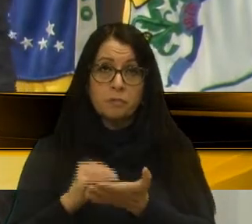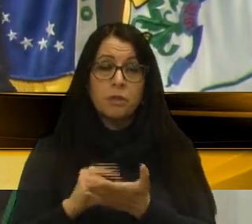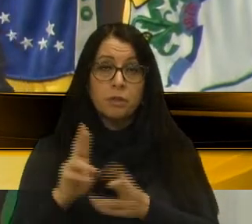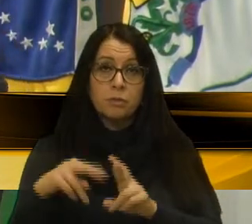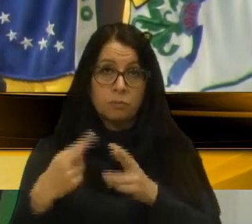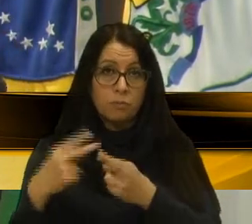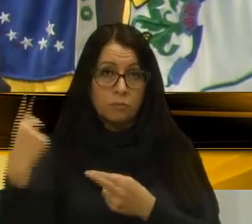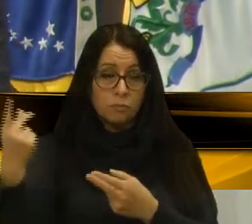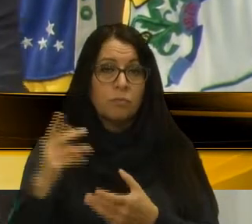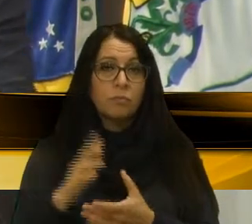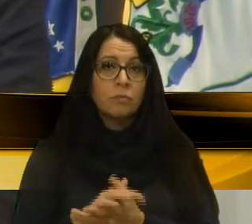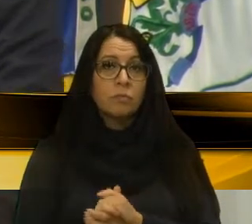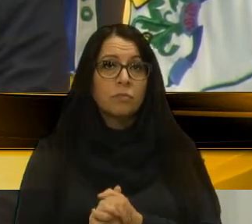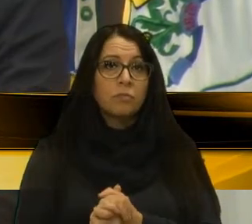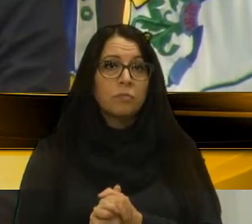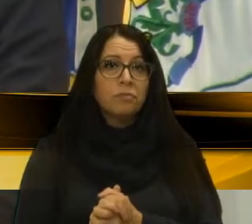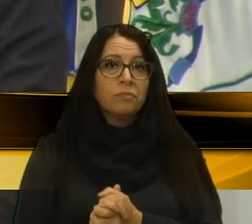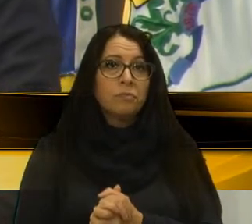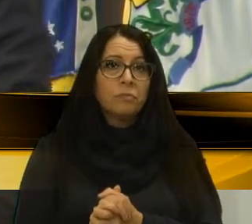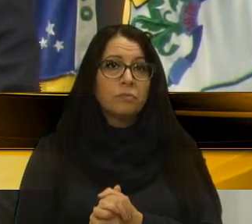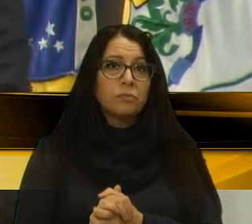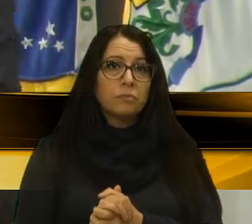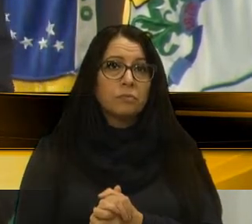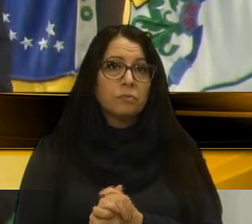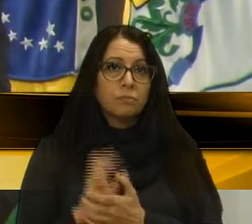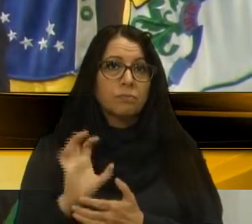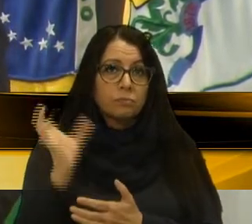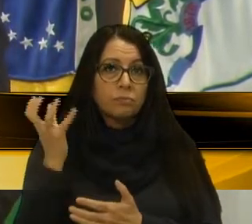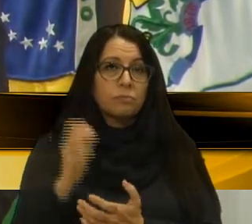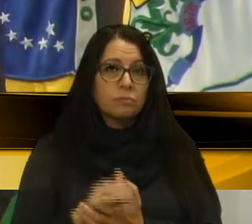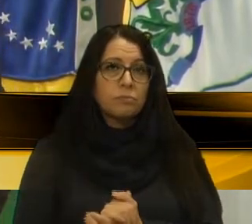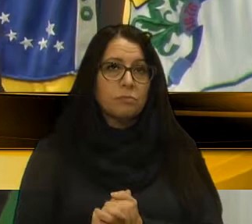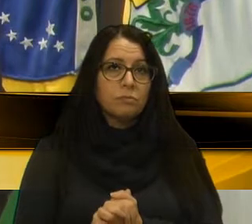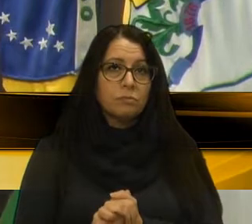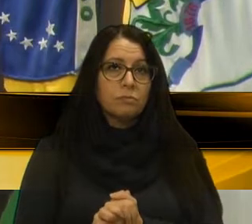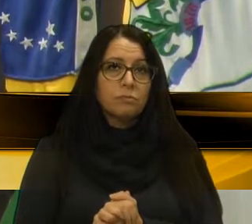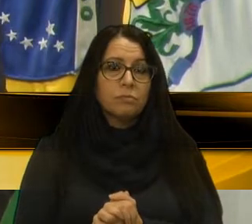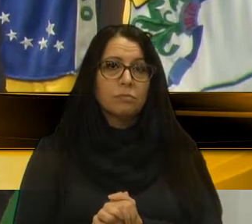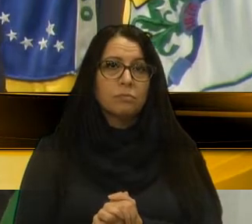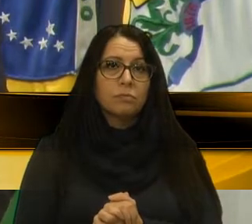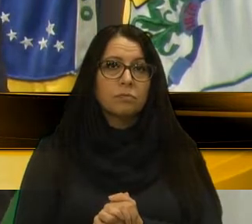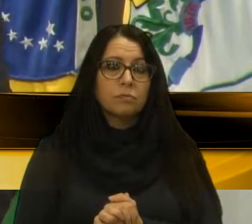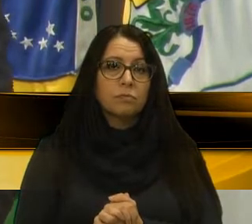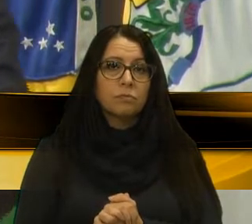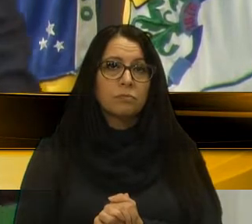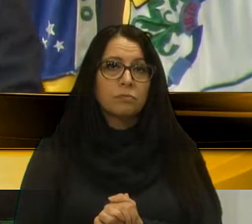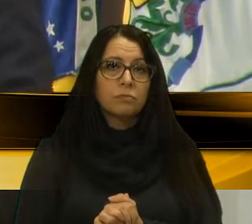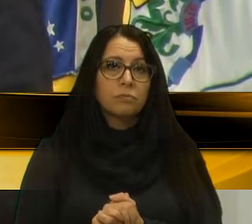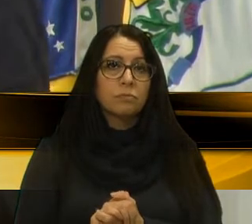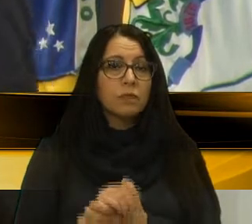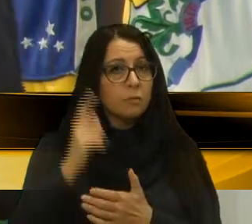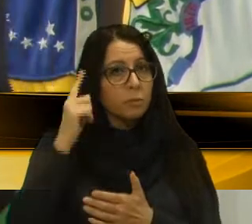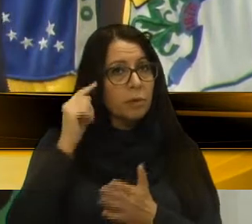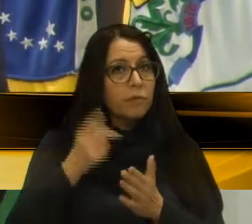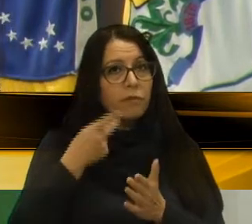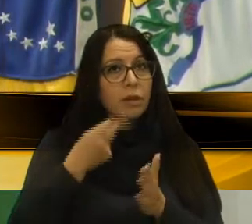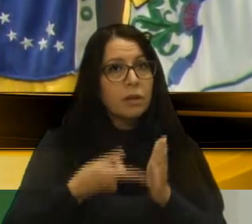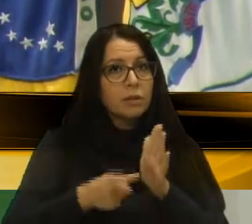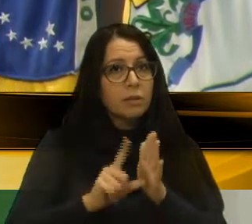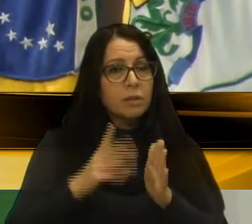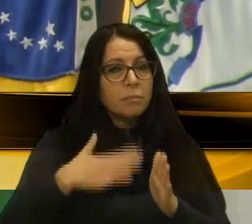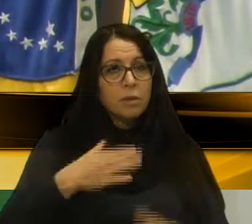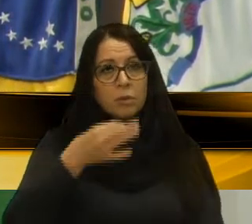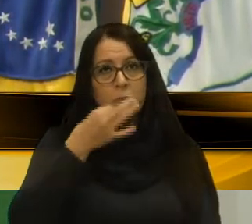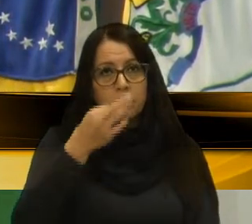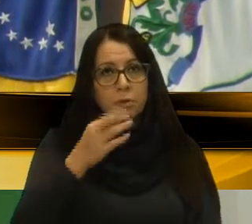seguinte à sessão ordinária, vamos resolver. Tá? Então, eu quero aqui já antecipar o meu voto e a minha posição